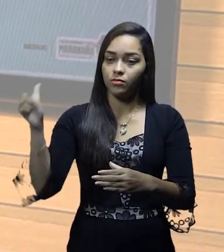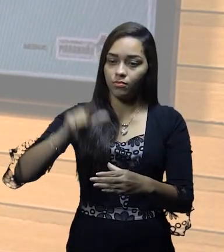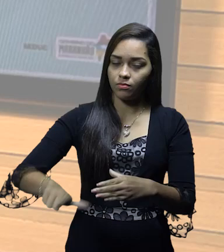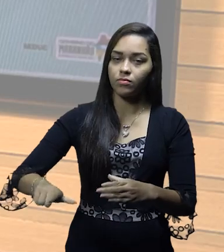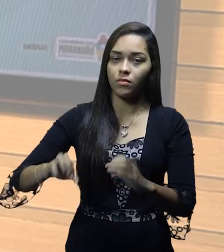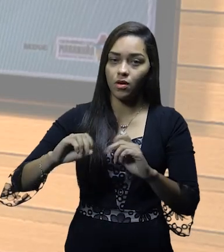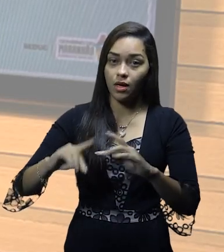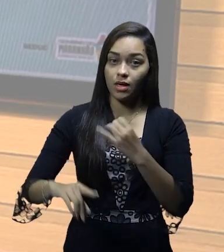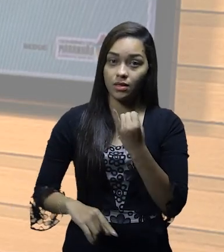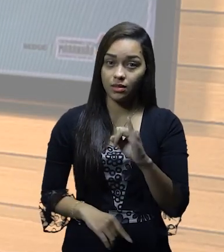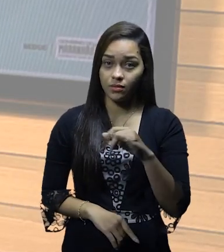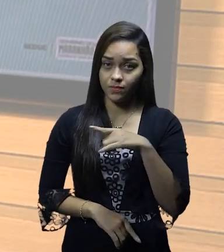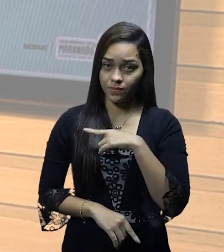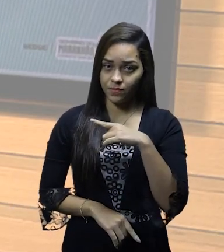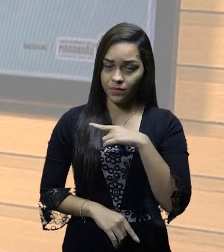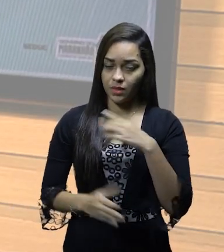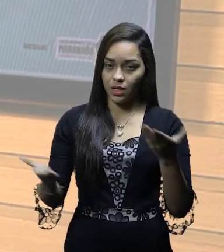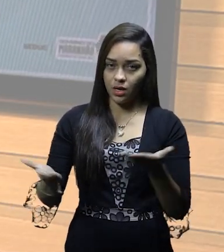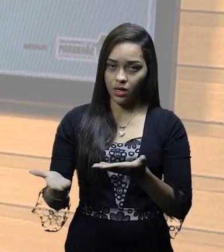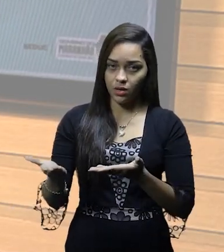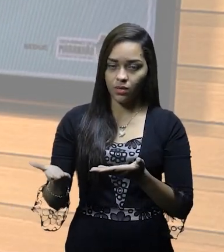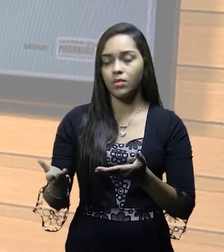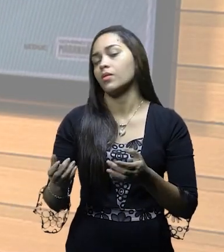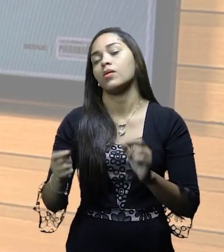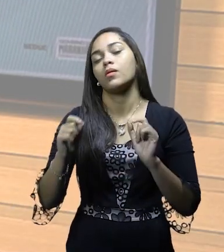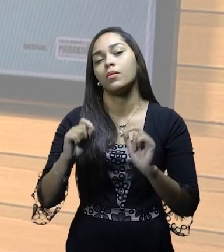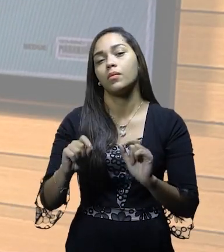produzido, reproduzido. Se eu tenho uma